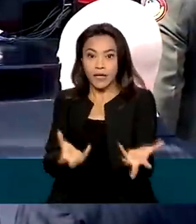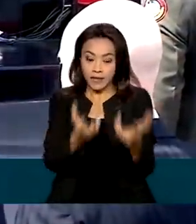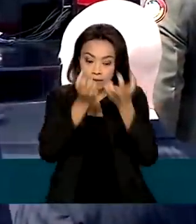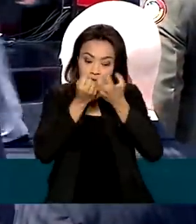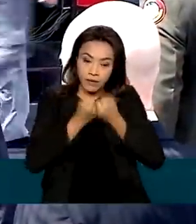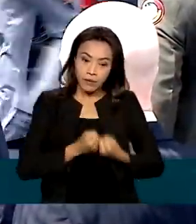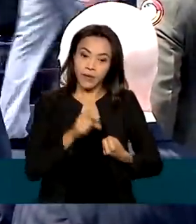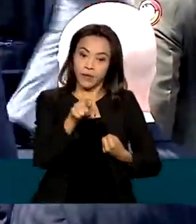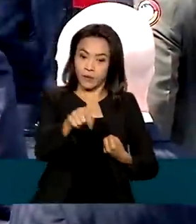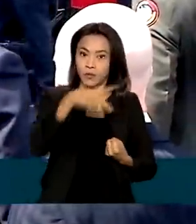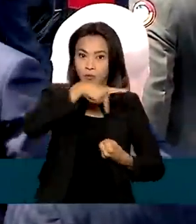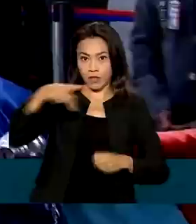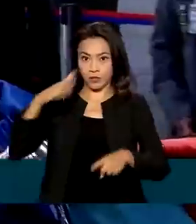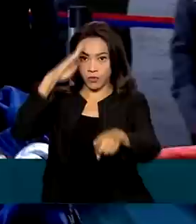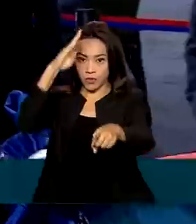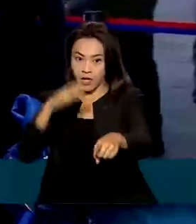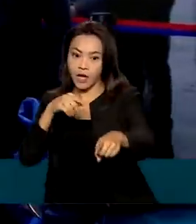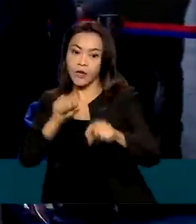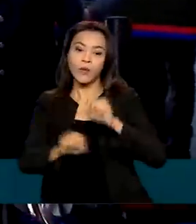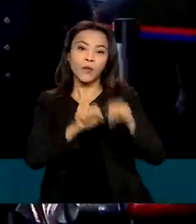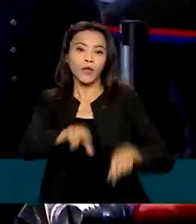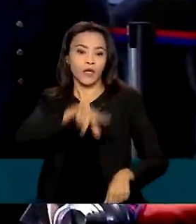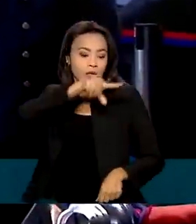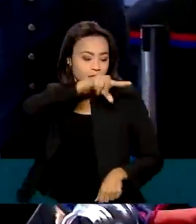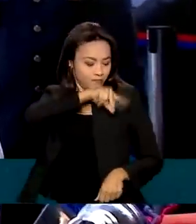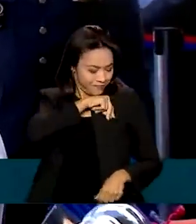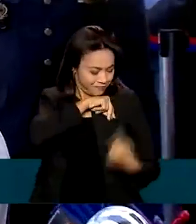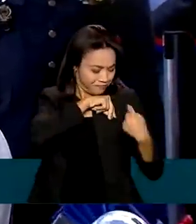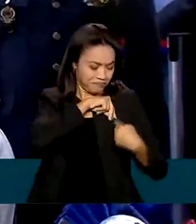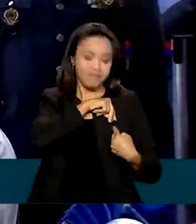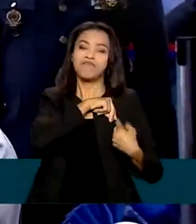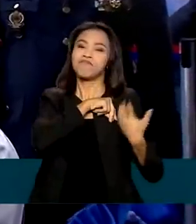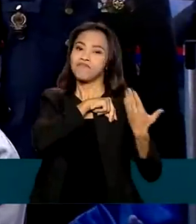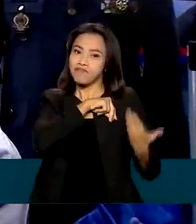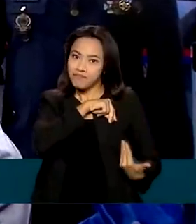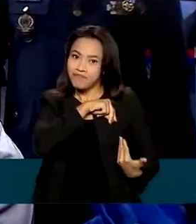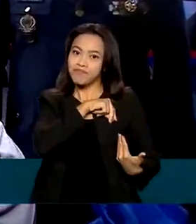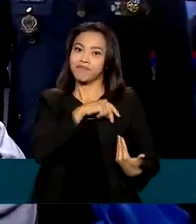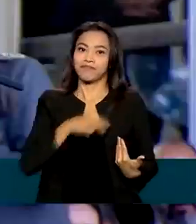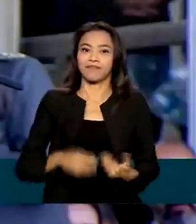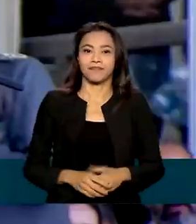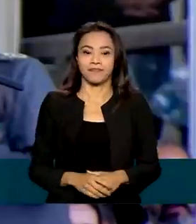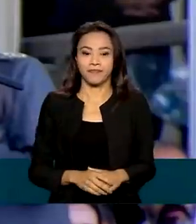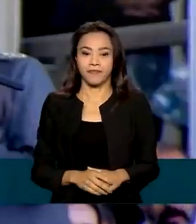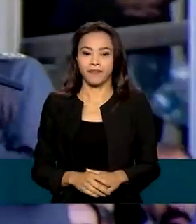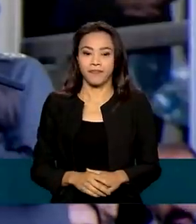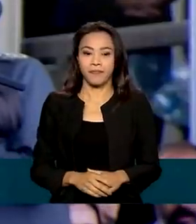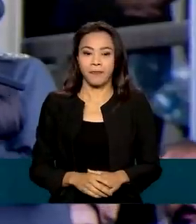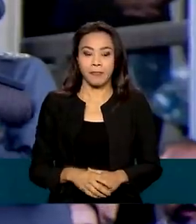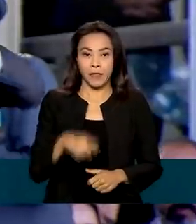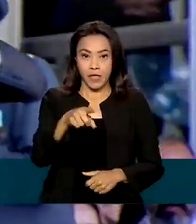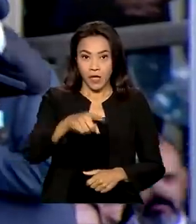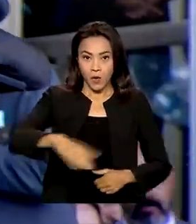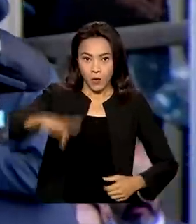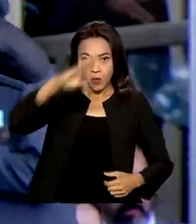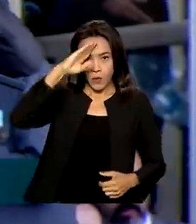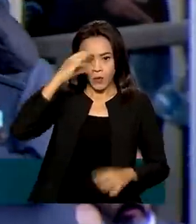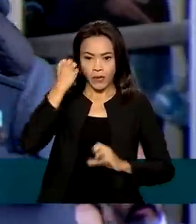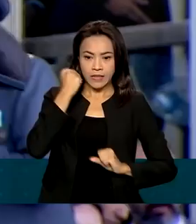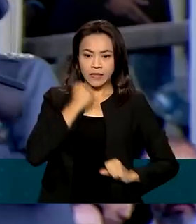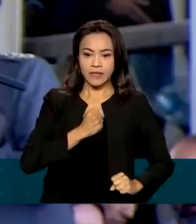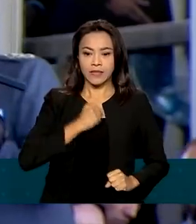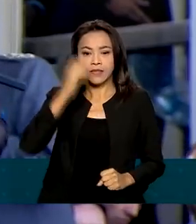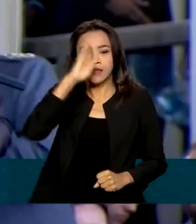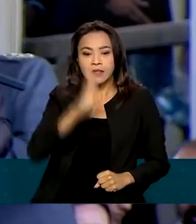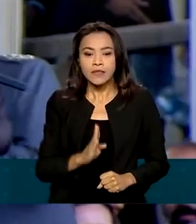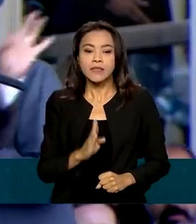presidente Bolsonaro a imposição da Ordem do Mérito Militar e medalhas. O Exército Brasileiro, ao